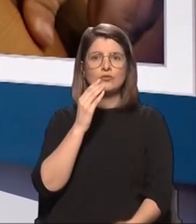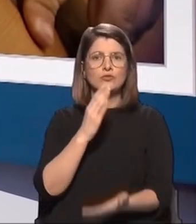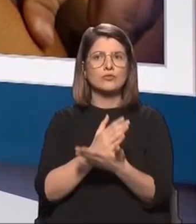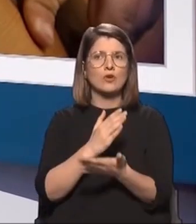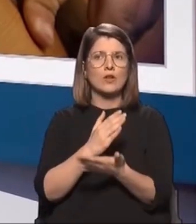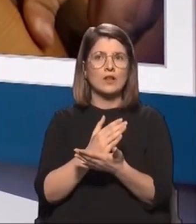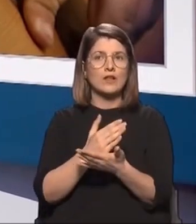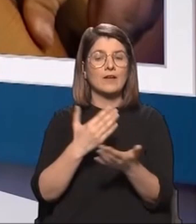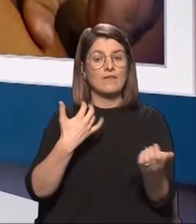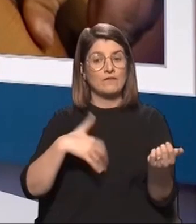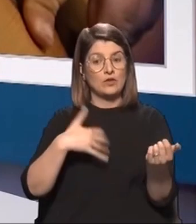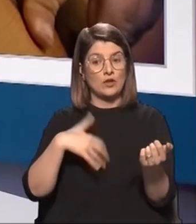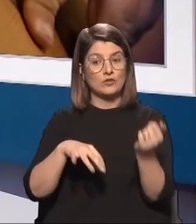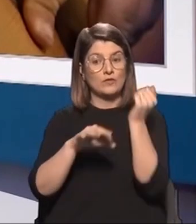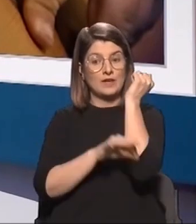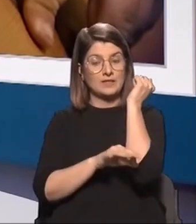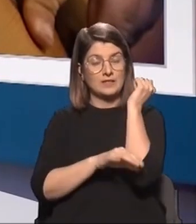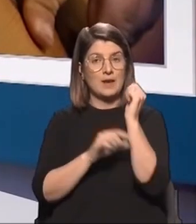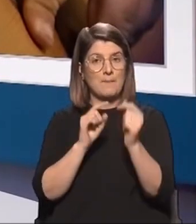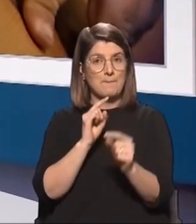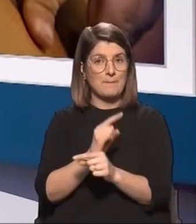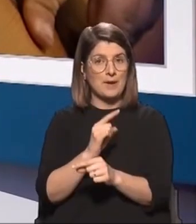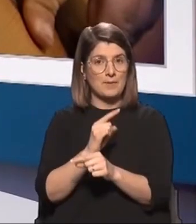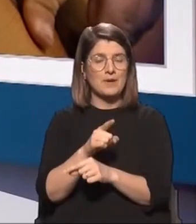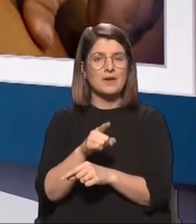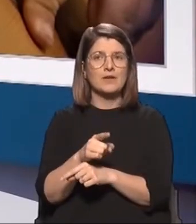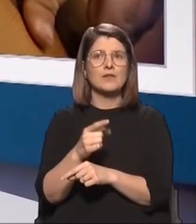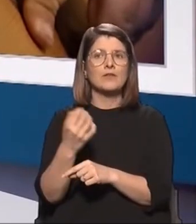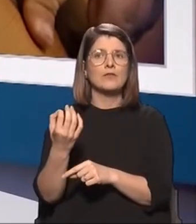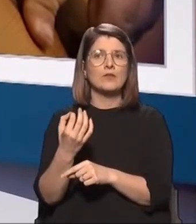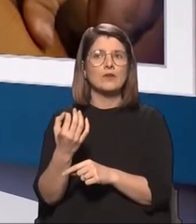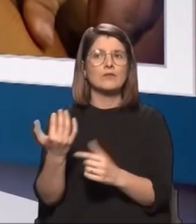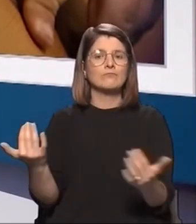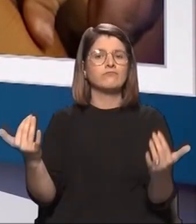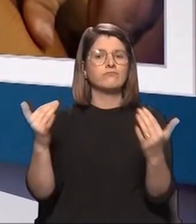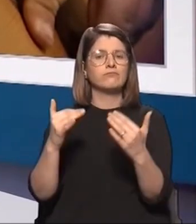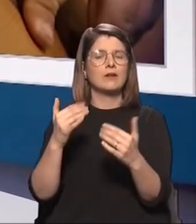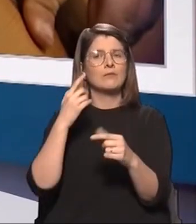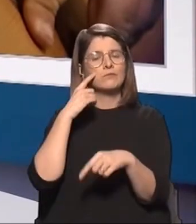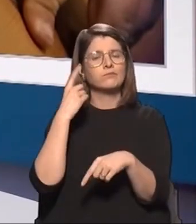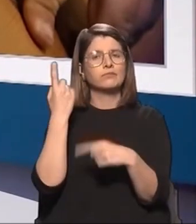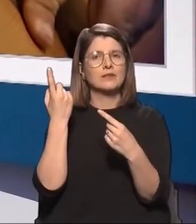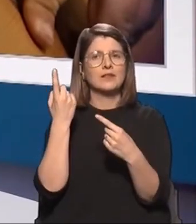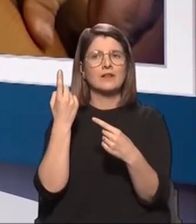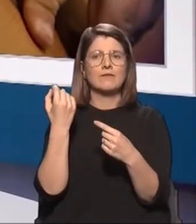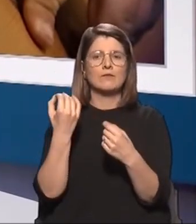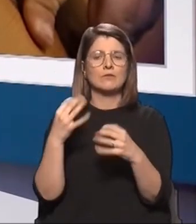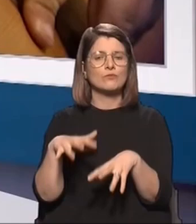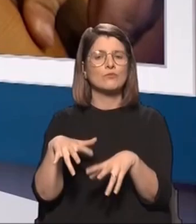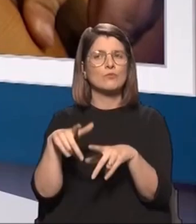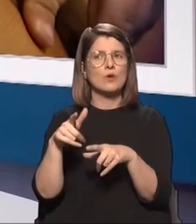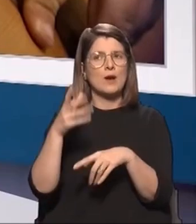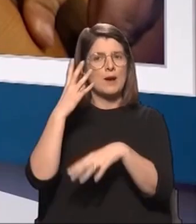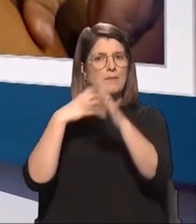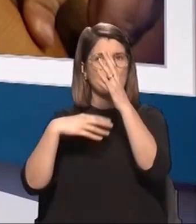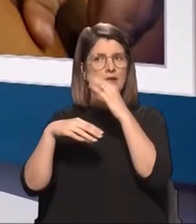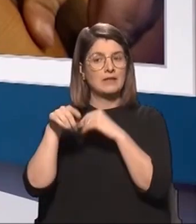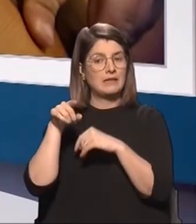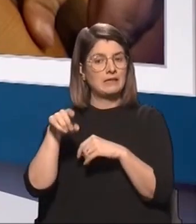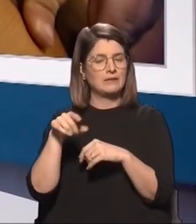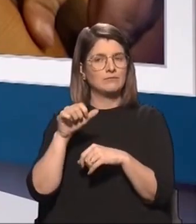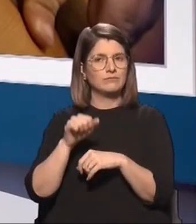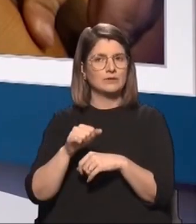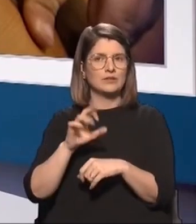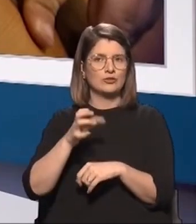de Violas desta freguesia de Ponta Delgada vieram mostrar a sua evolução na aprendizagem deste instrumento